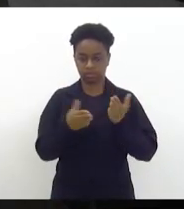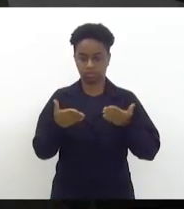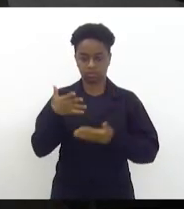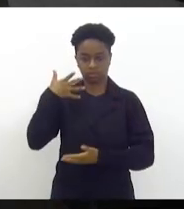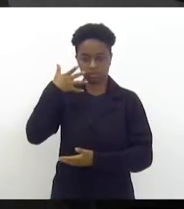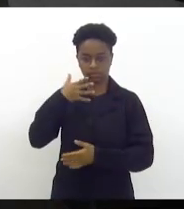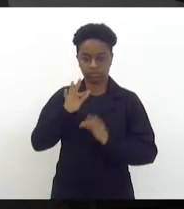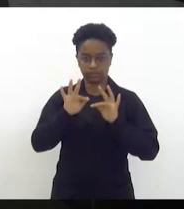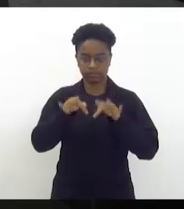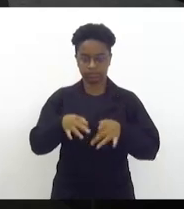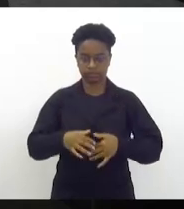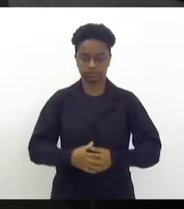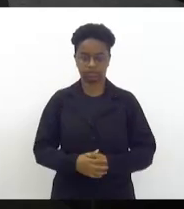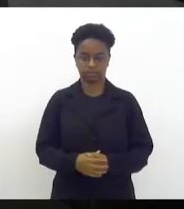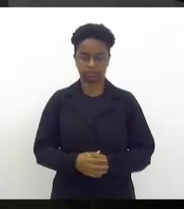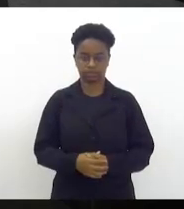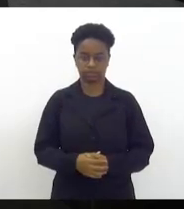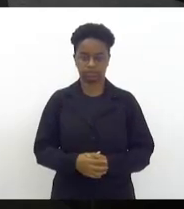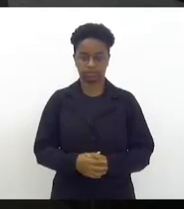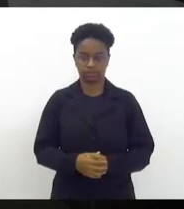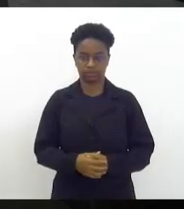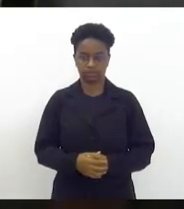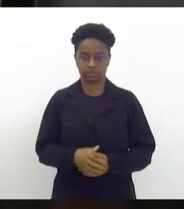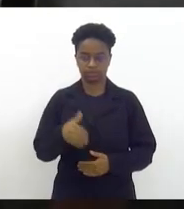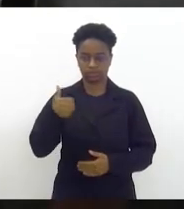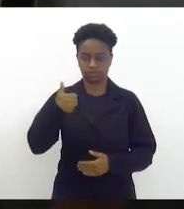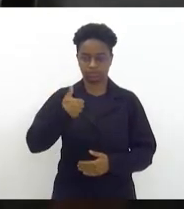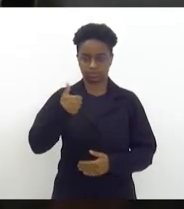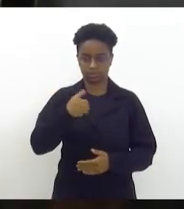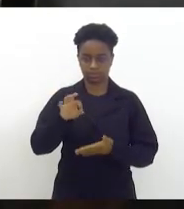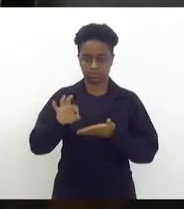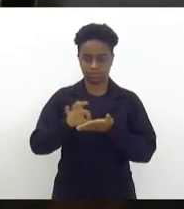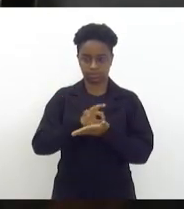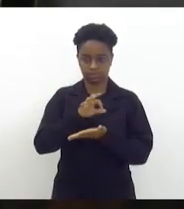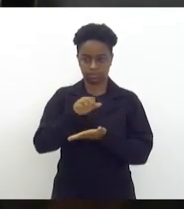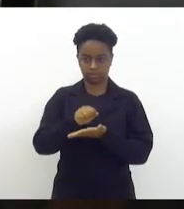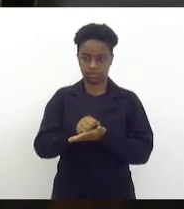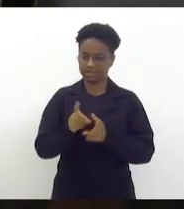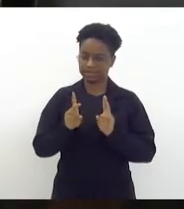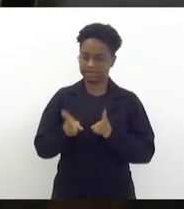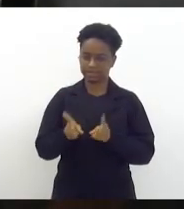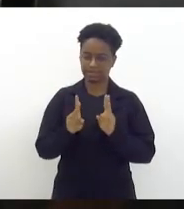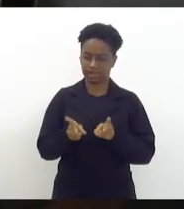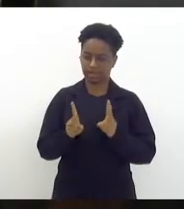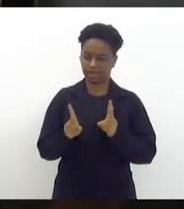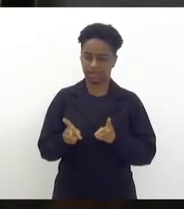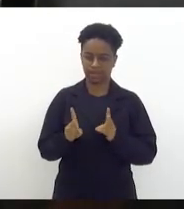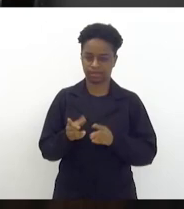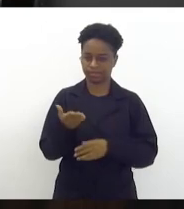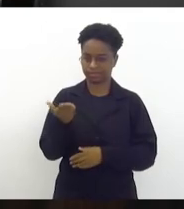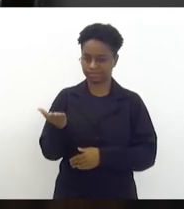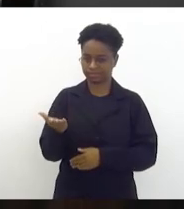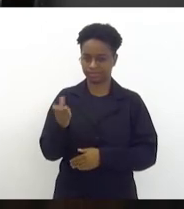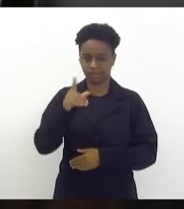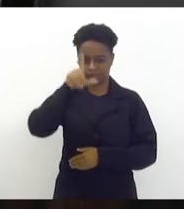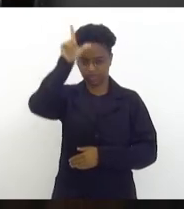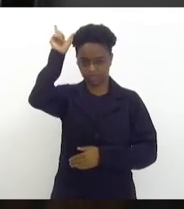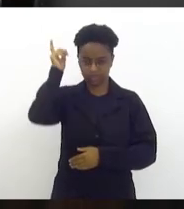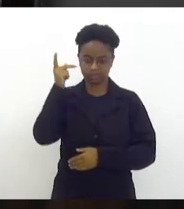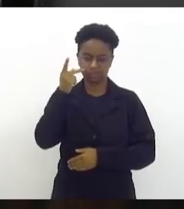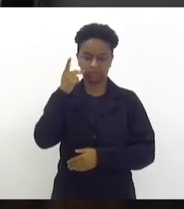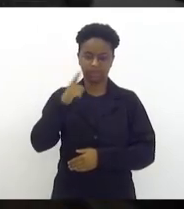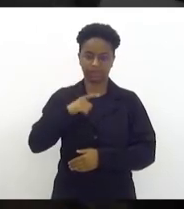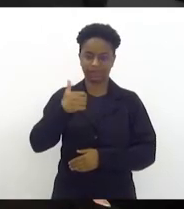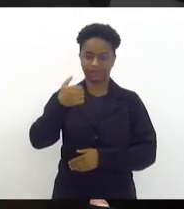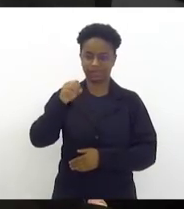Passa-se ao expediente final. Primeiro orador, sempre ele inscrito, deputado Luiz Paulo, que dispõe